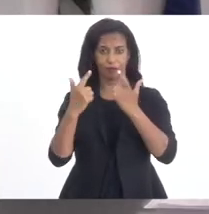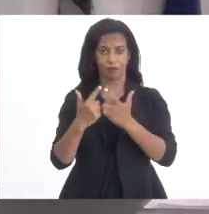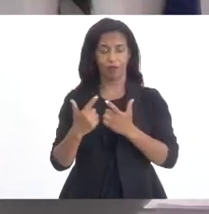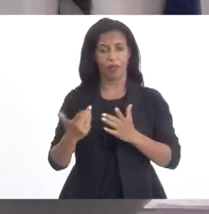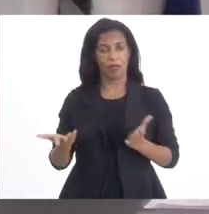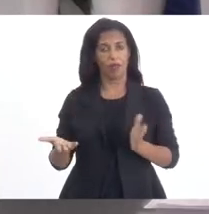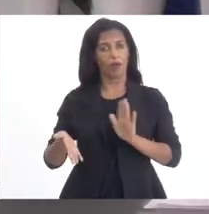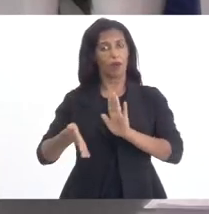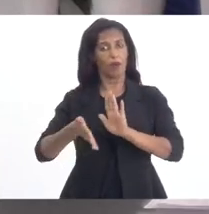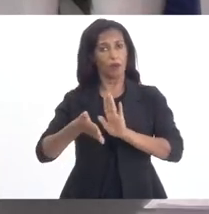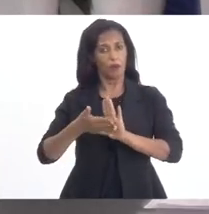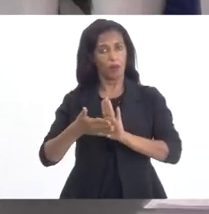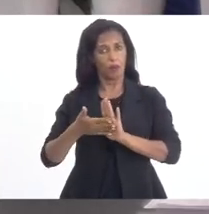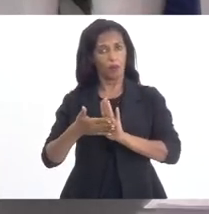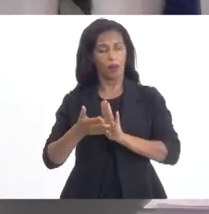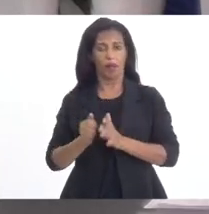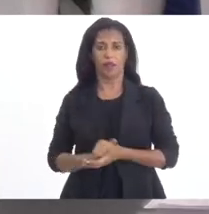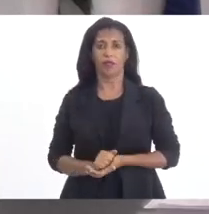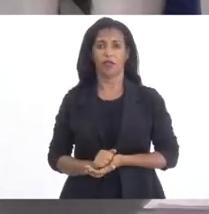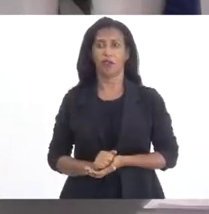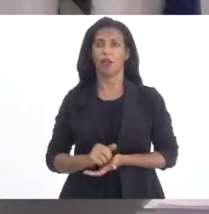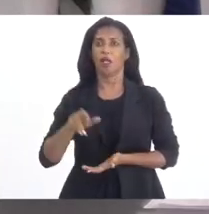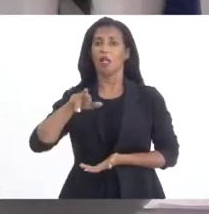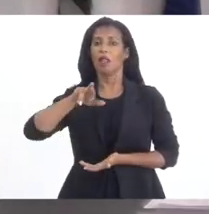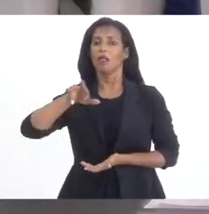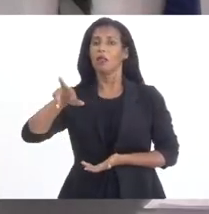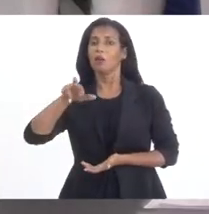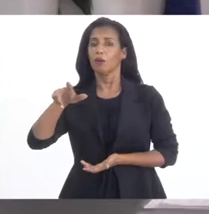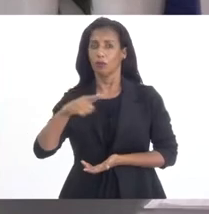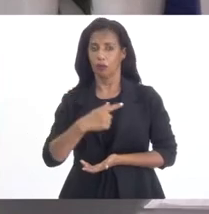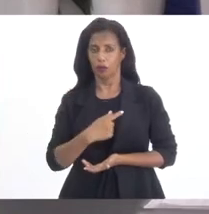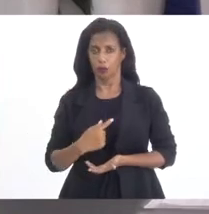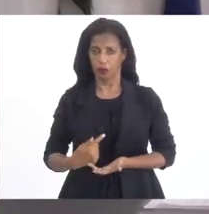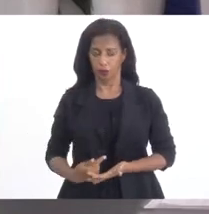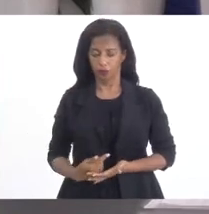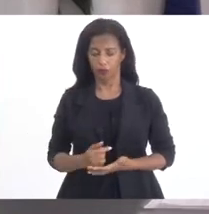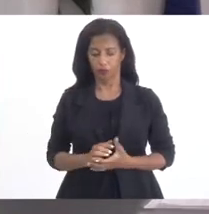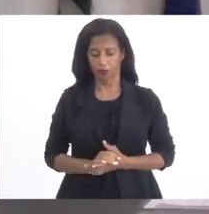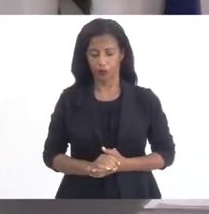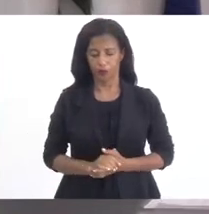proposta tem origem na universidade e ela não é a do governador.